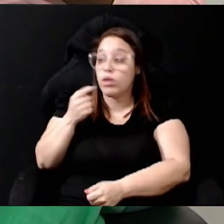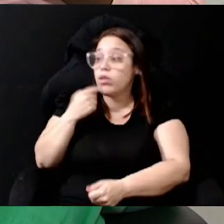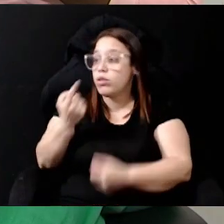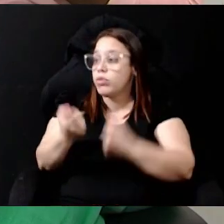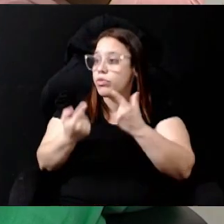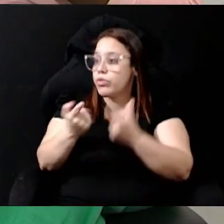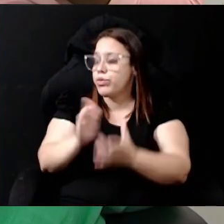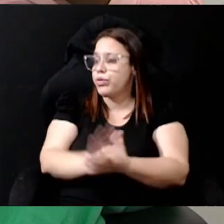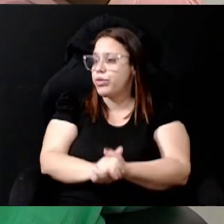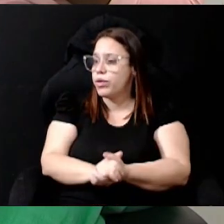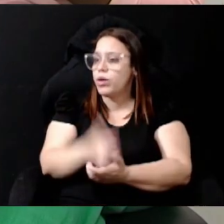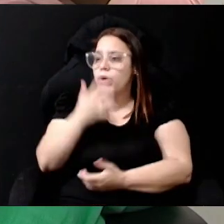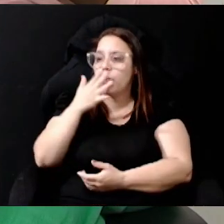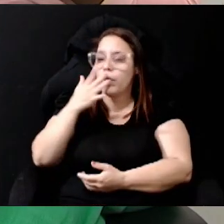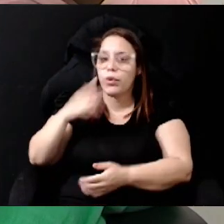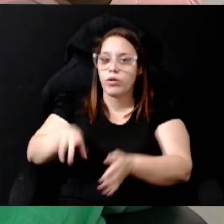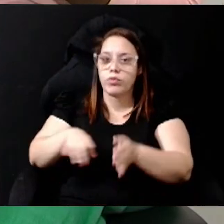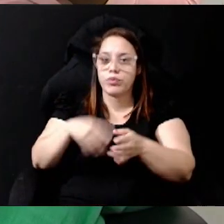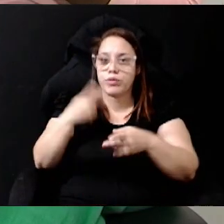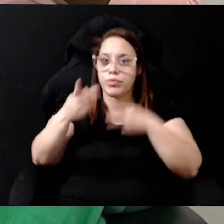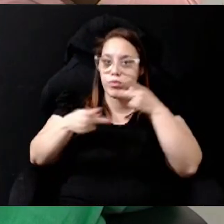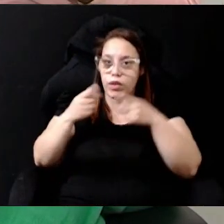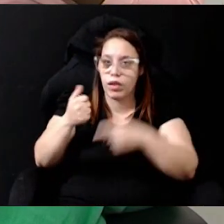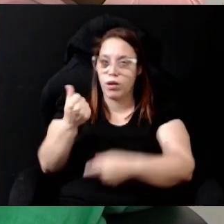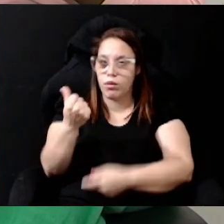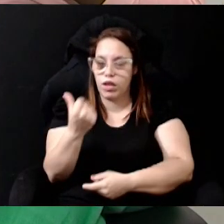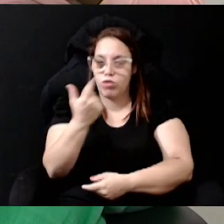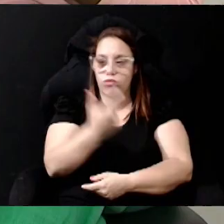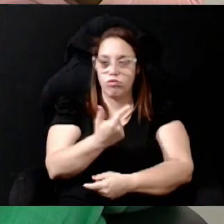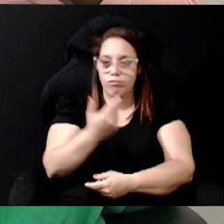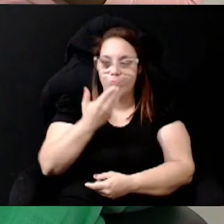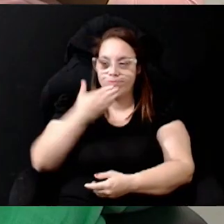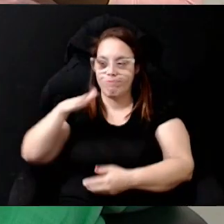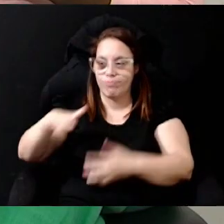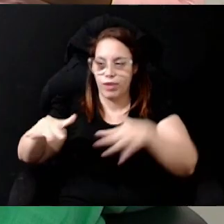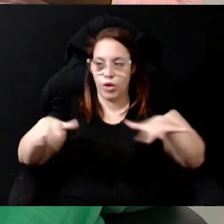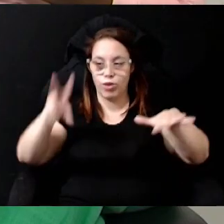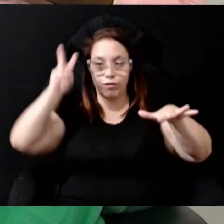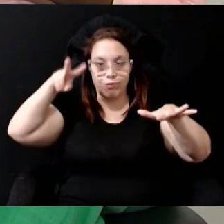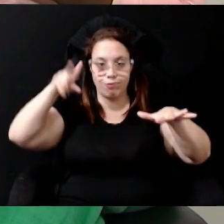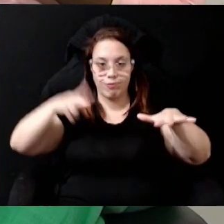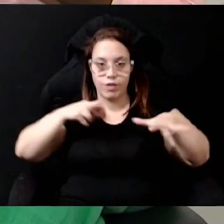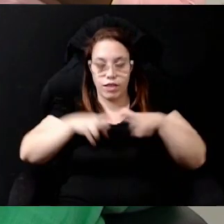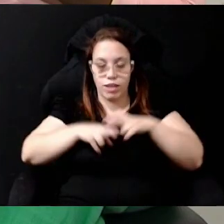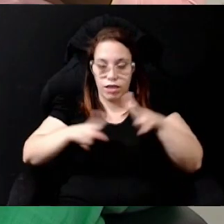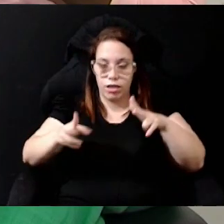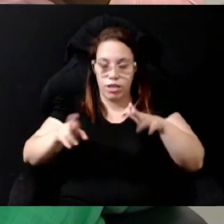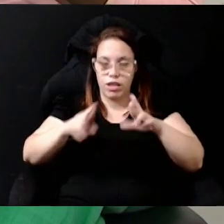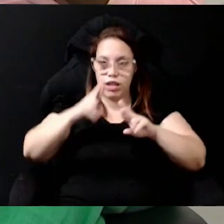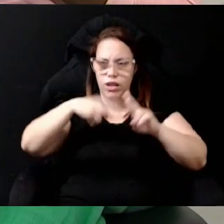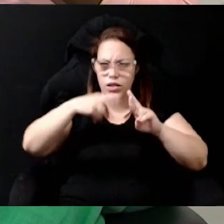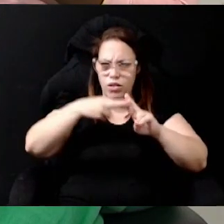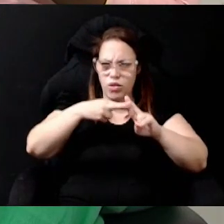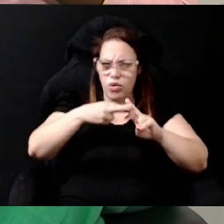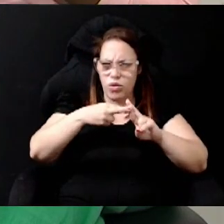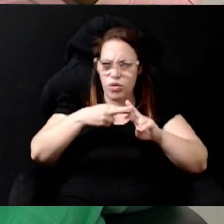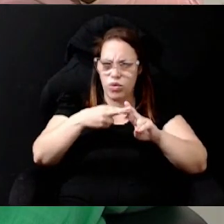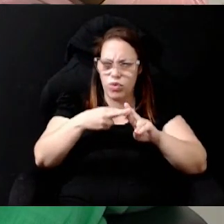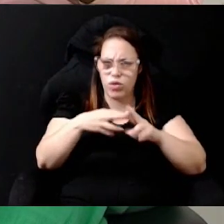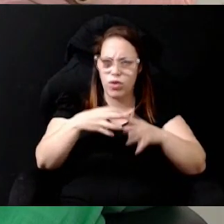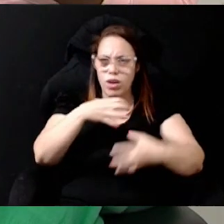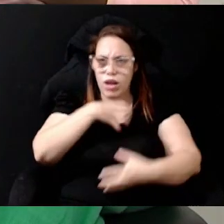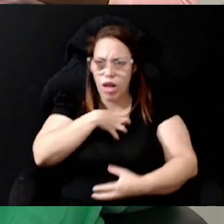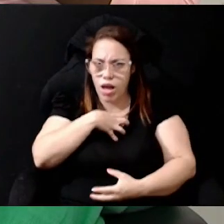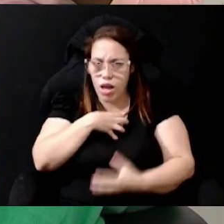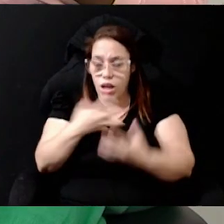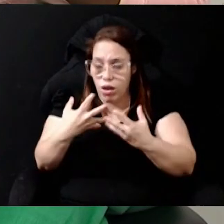Brasil? Acho que a lei vem nesse sentido. Vamos contar para as crianças, para os adolescentes, mais de um lado da história, né? Trazer outras referências para que ela